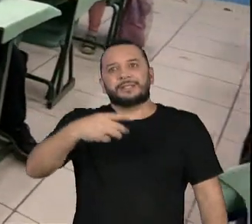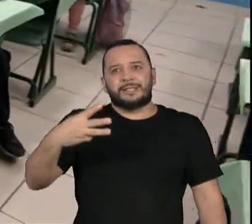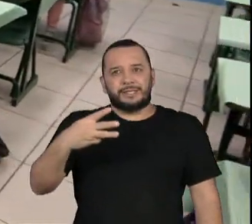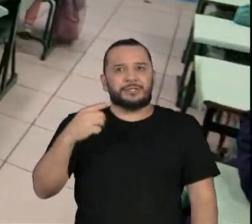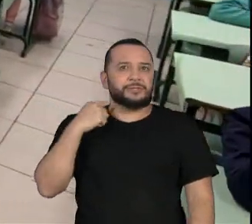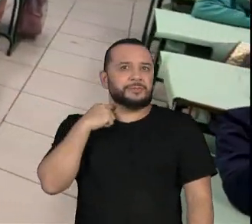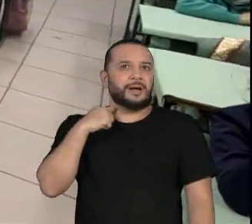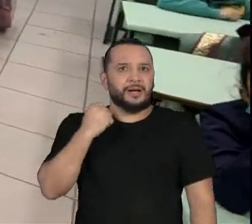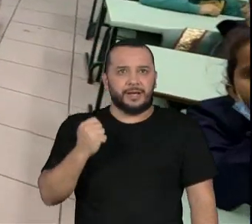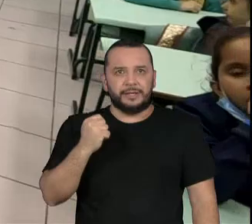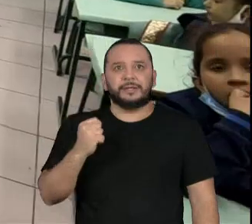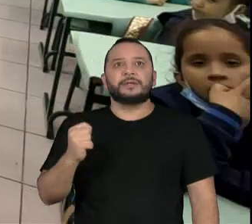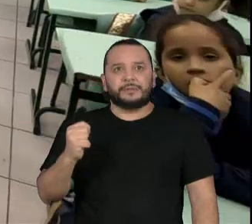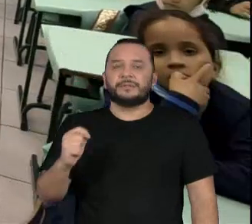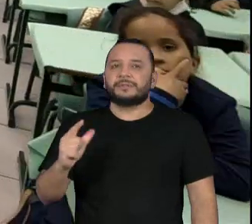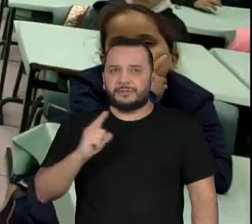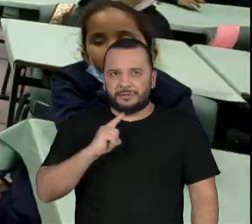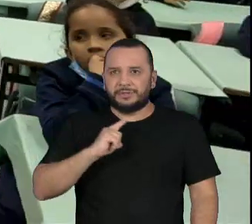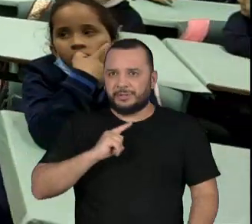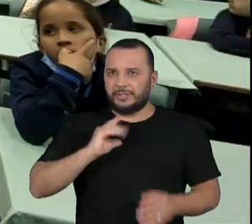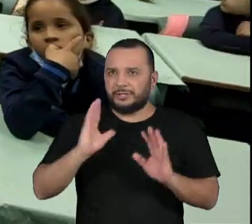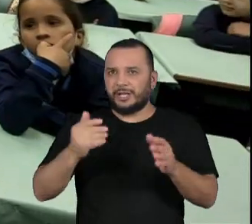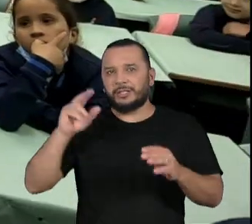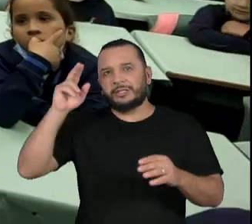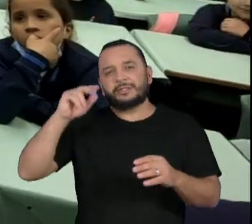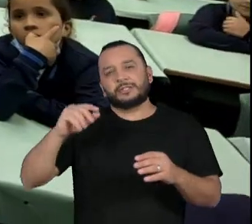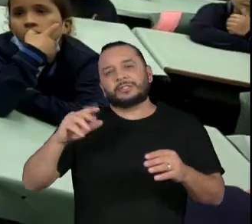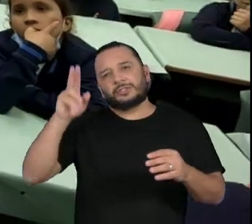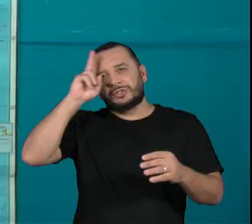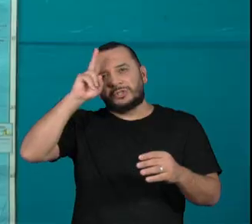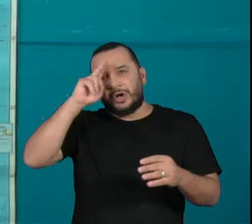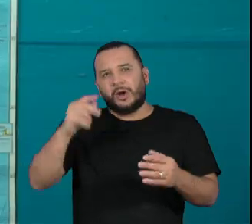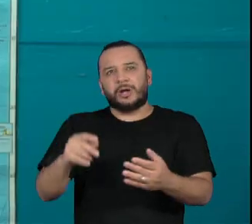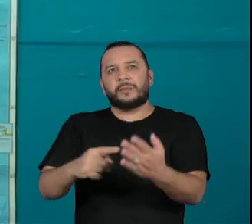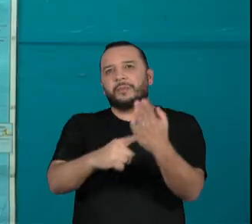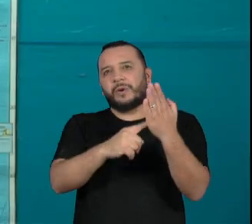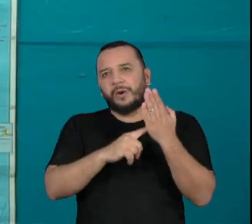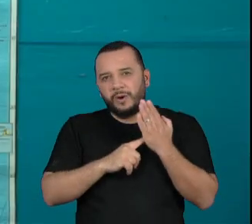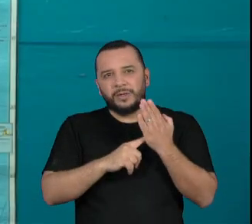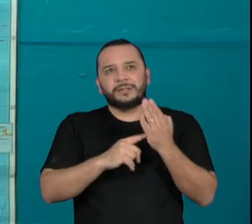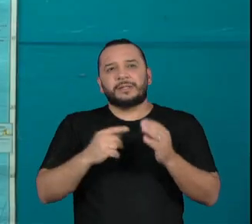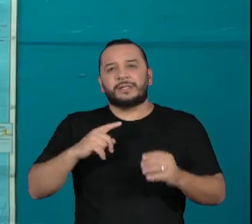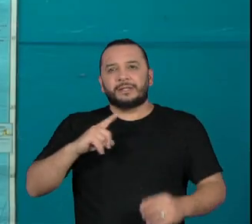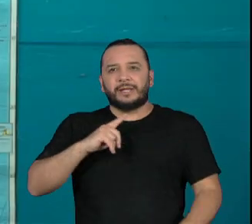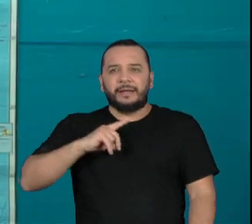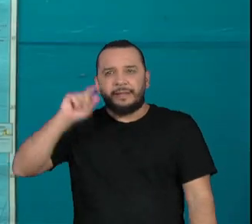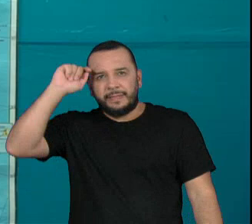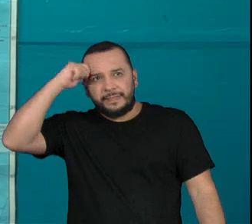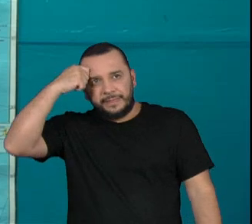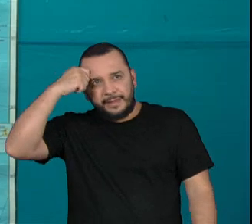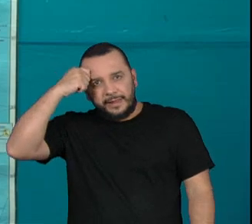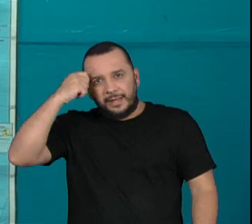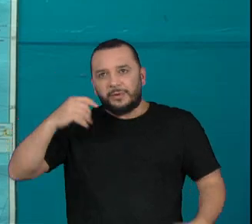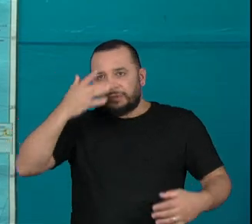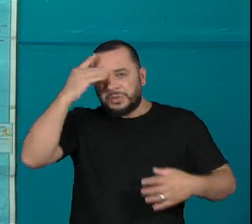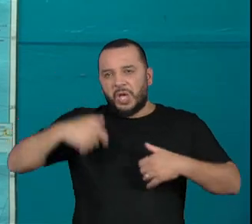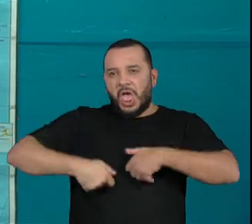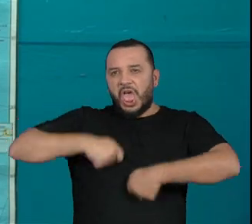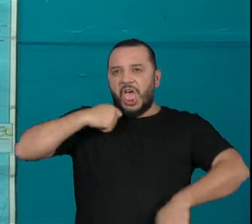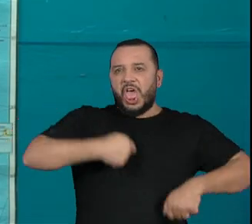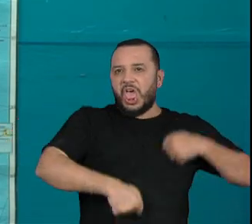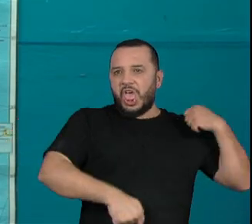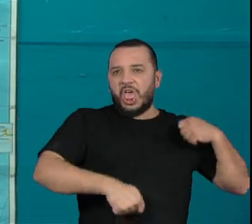aí eu recebia lá no 13 de maio, passado no mimeógrafo lá, 2 imagens negras de pessoas com a roupa rasgada